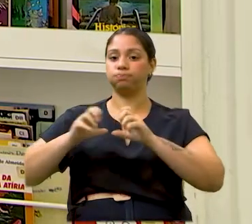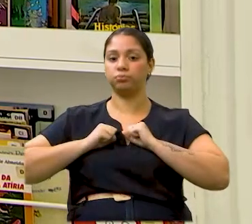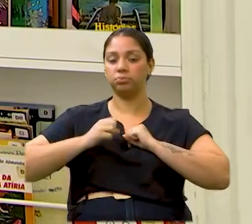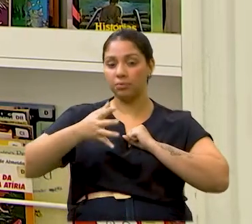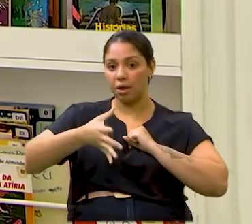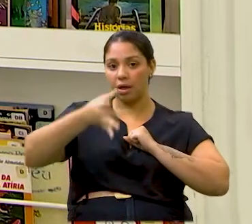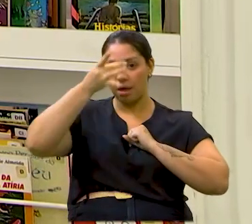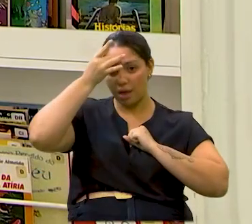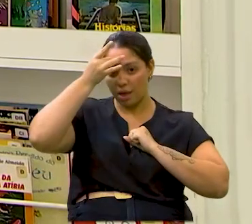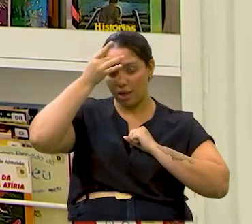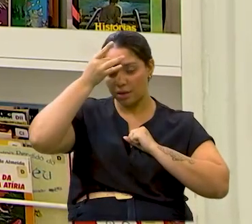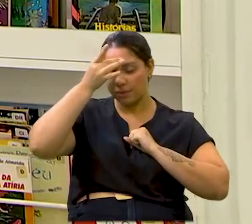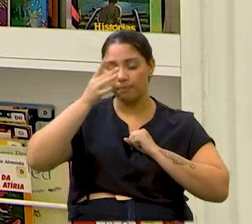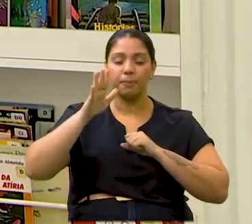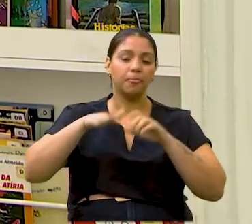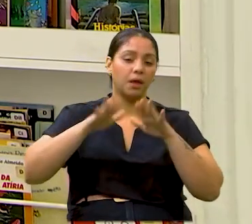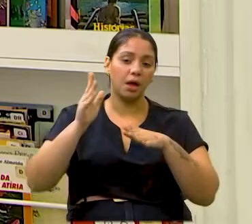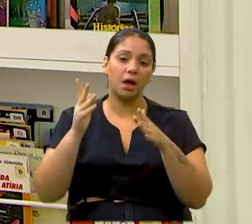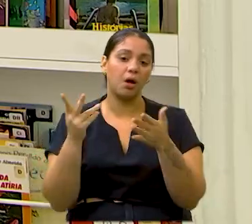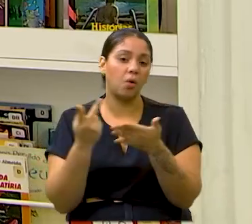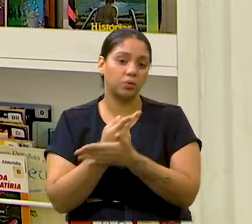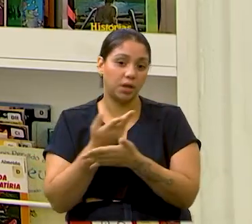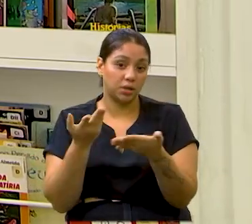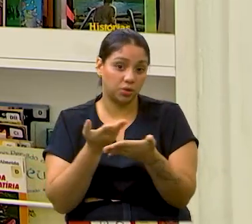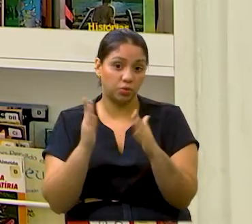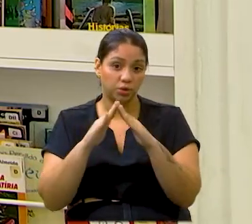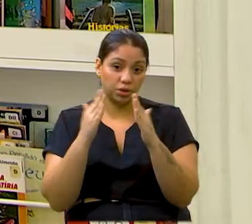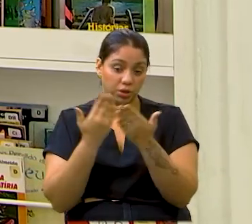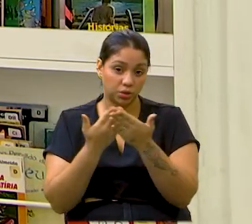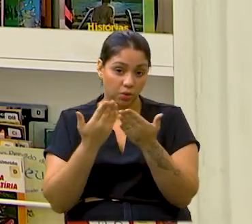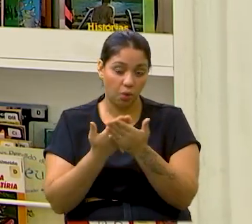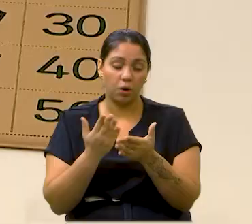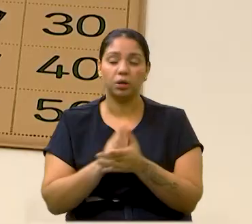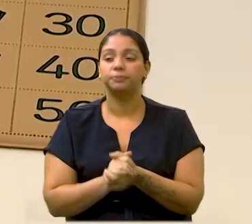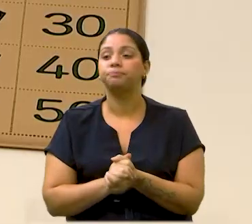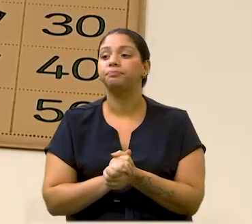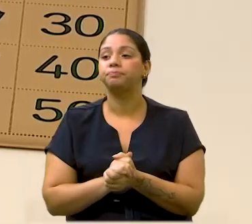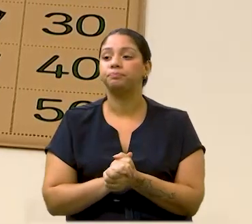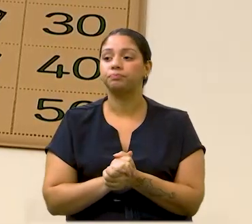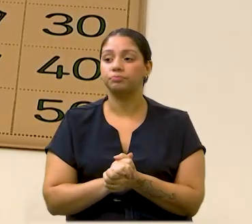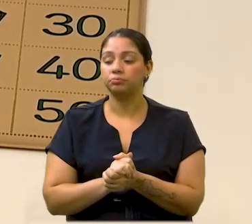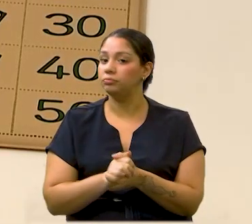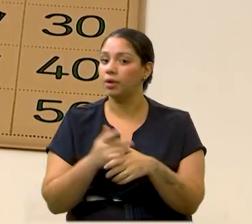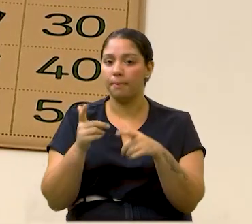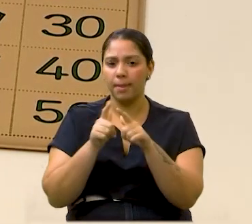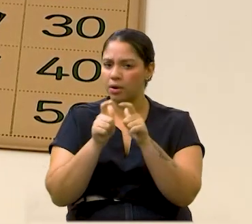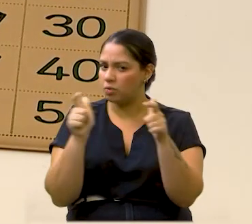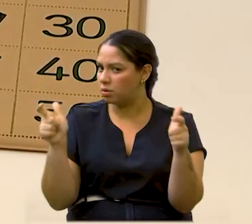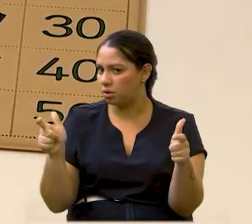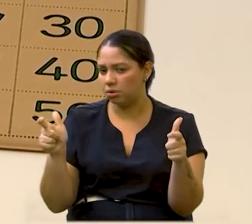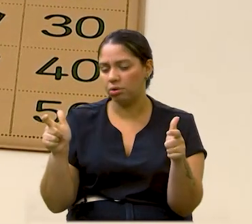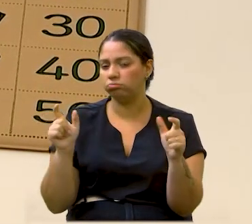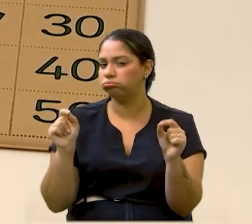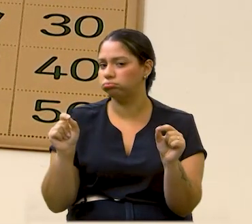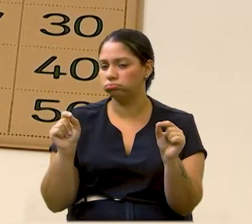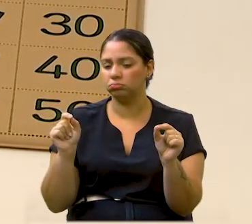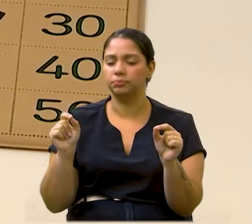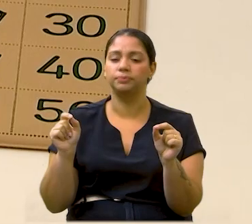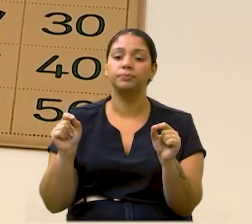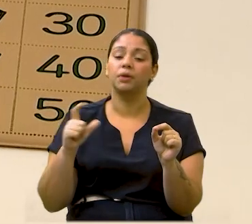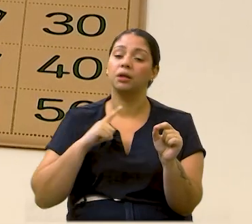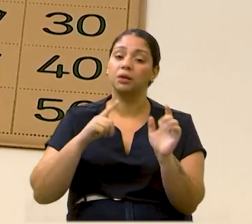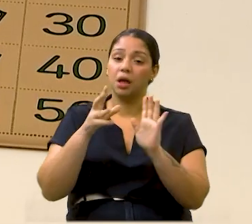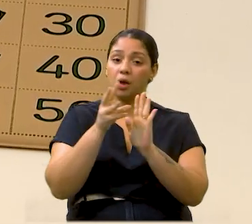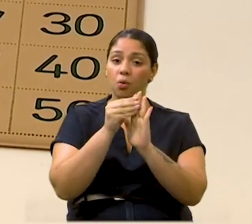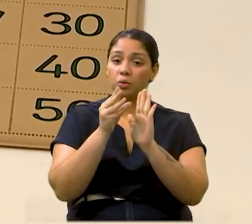fique fixado. O que acontece com as escolas hoje em dia, né? Ou a maioria das vezes, nós temos